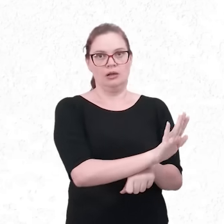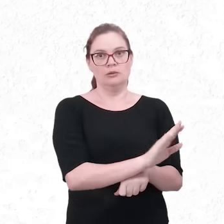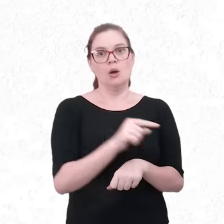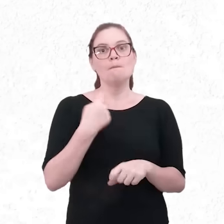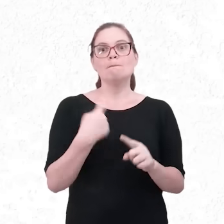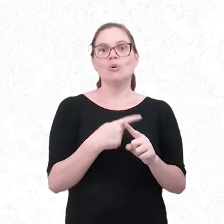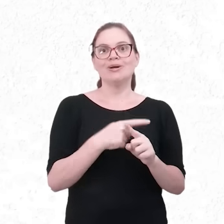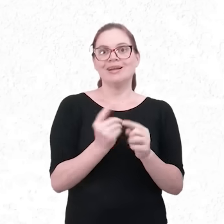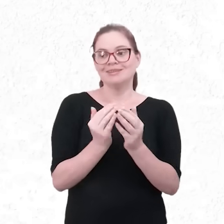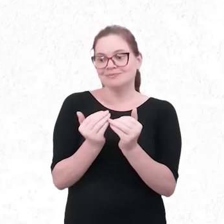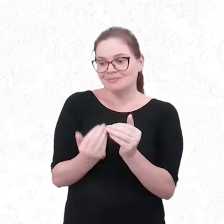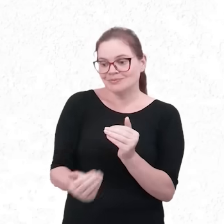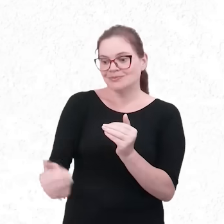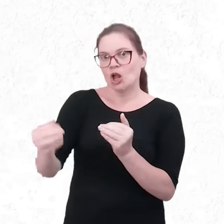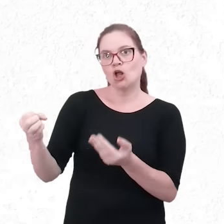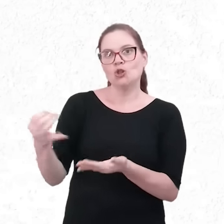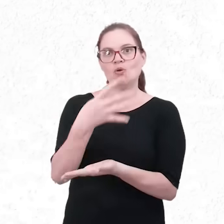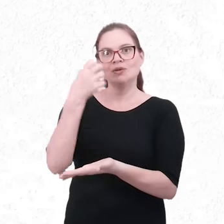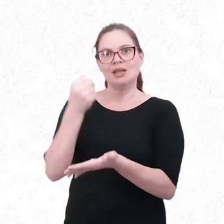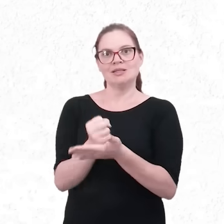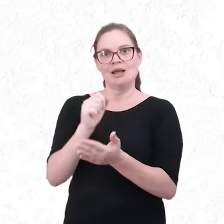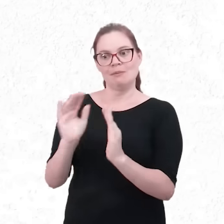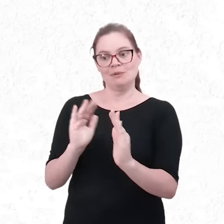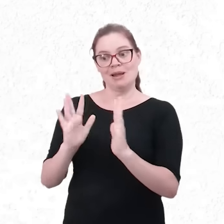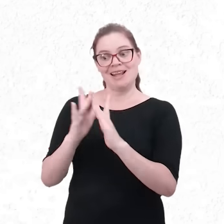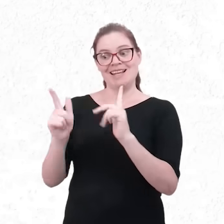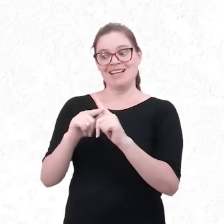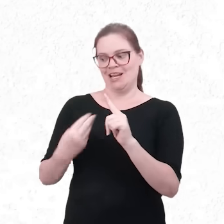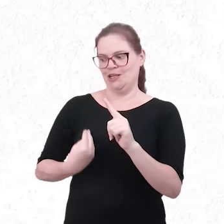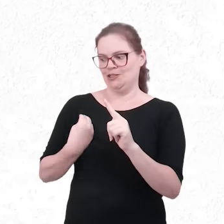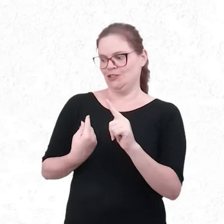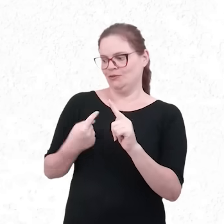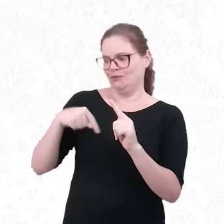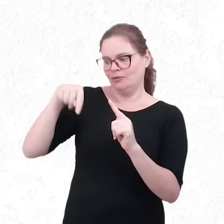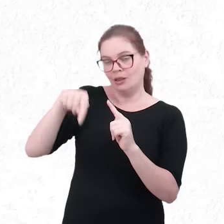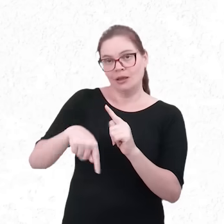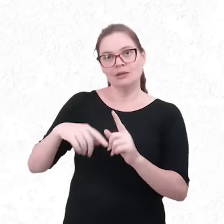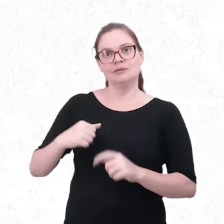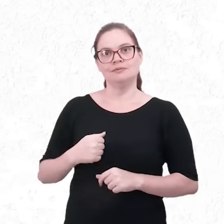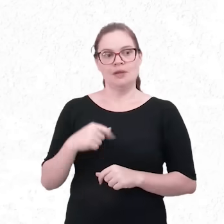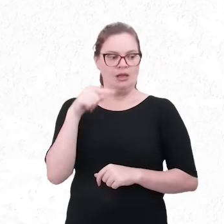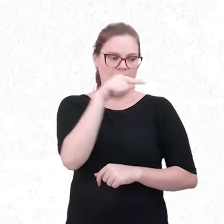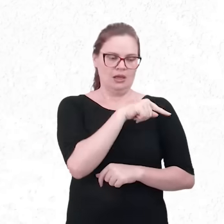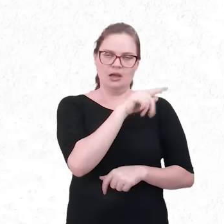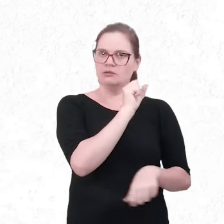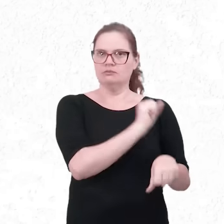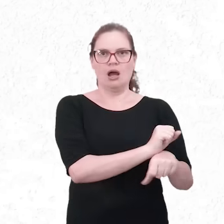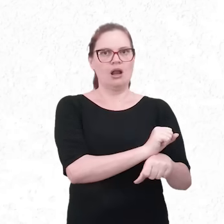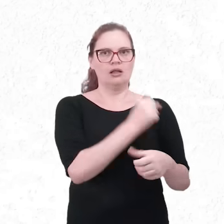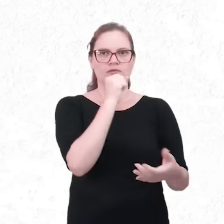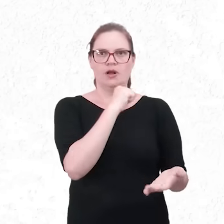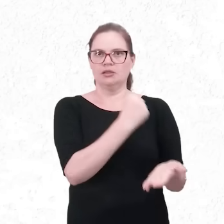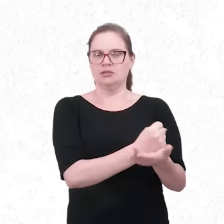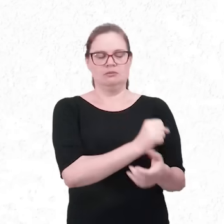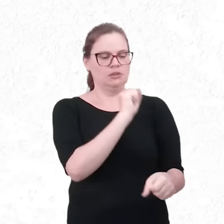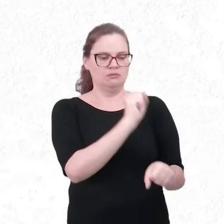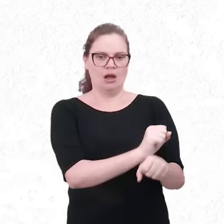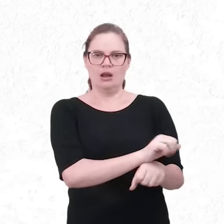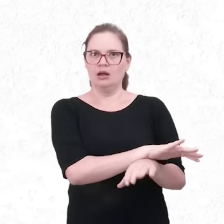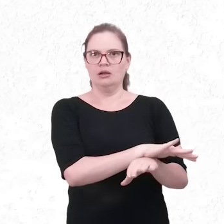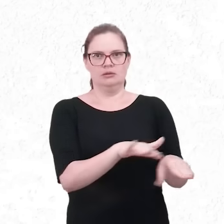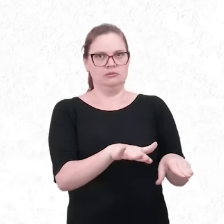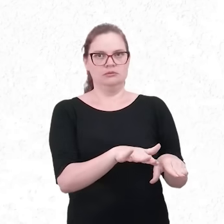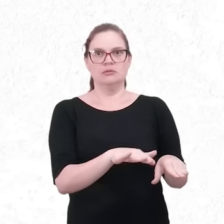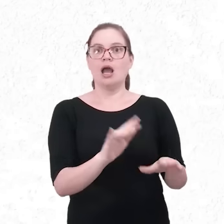por Deus, que é o Novo Testamento, Israel do Velho Testamento está rejeitado. Alguns de Israel vão